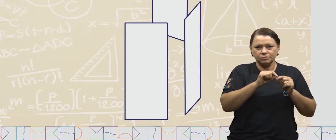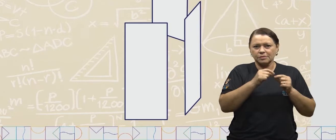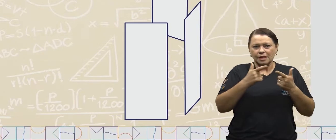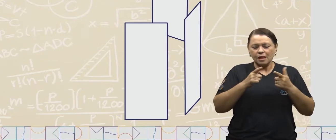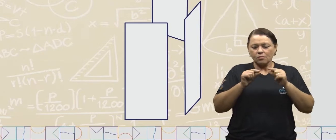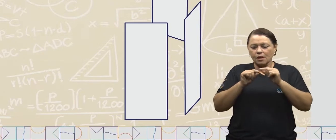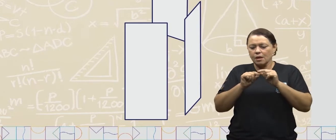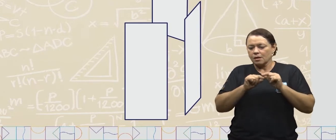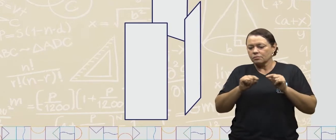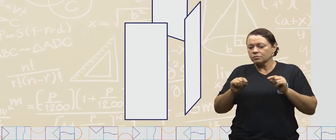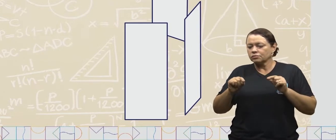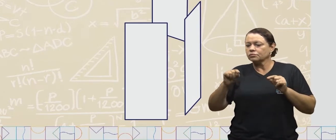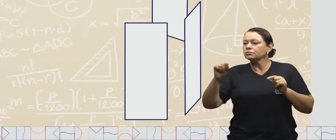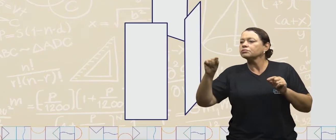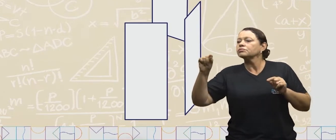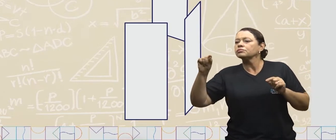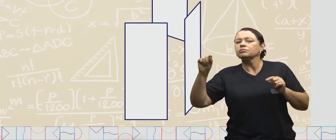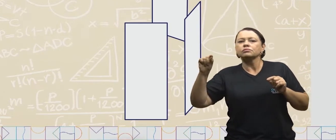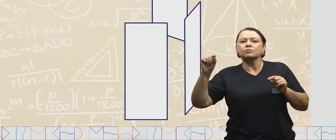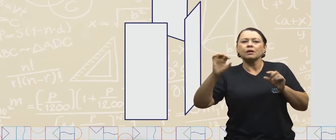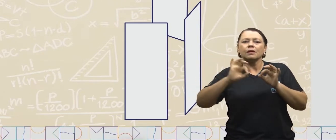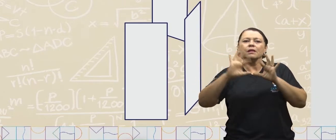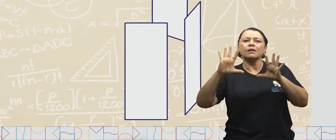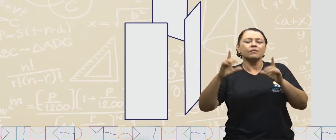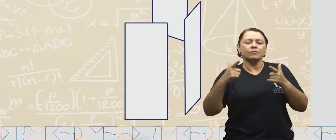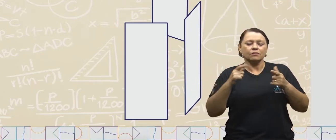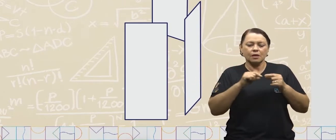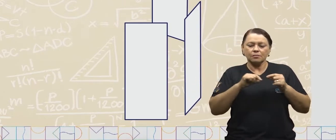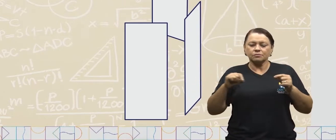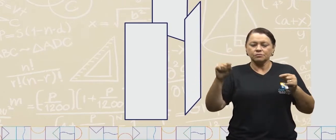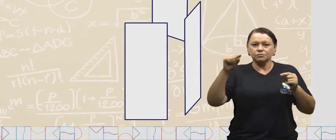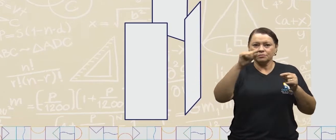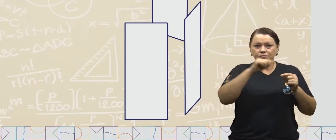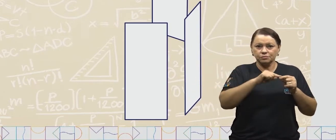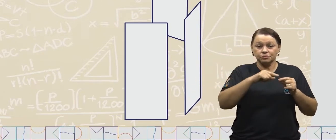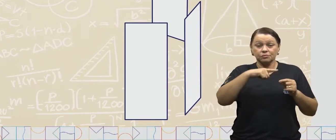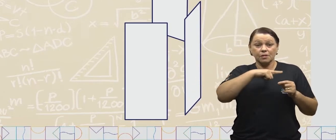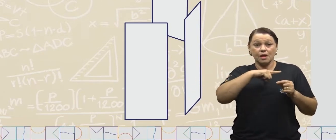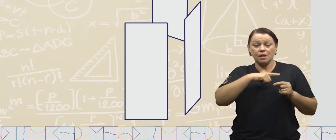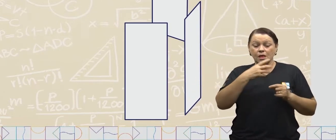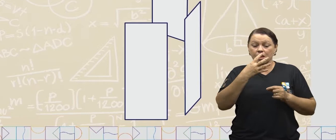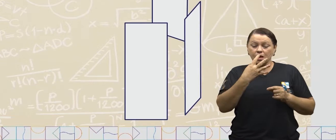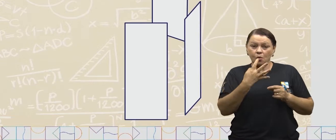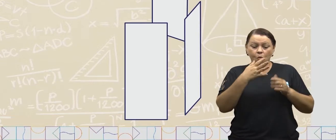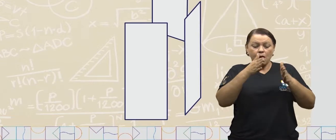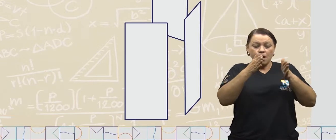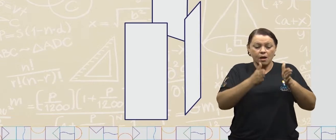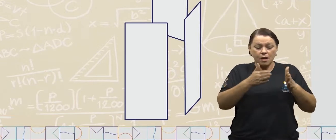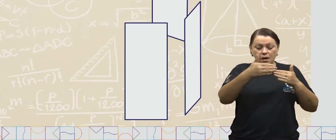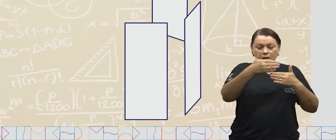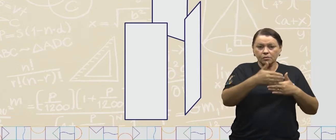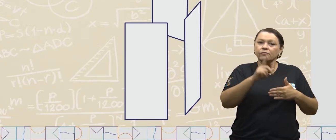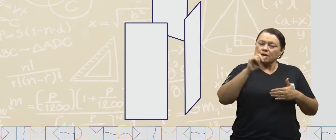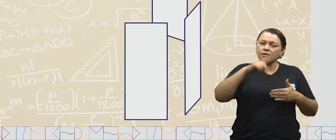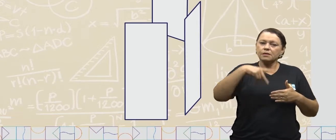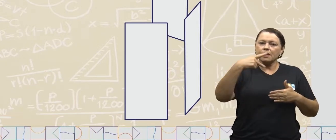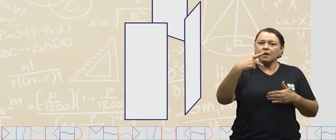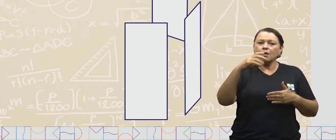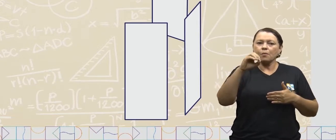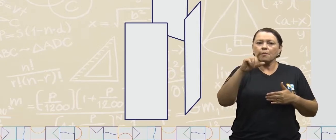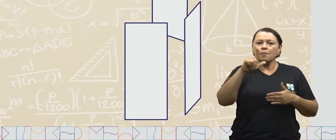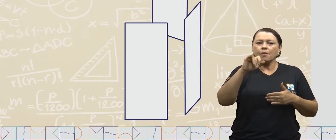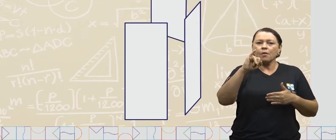retas. Quando temos mais de 4 faces, conseguimos montar um poliedro. Todas as vezes